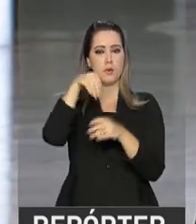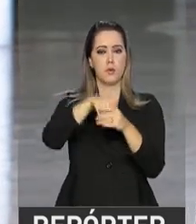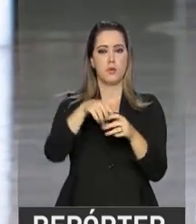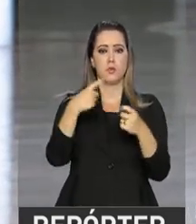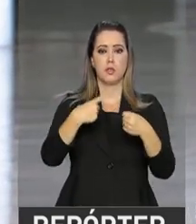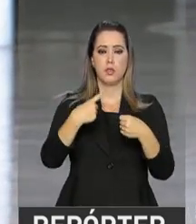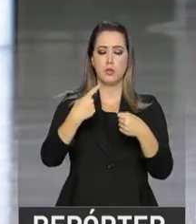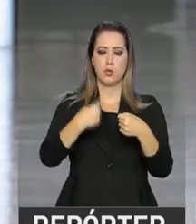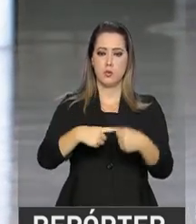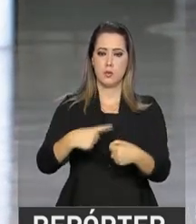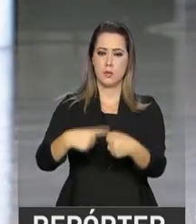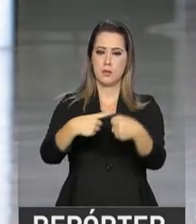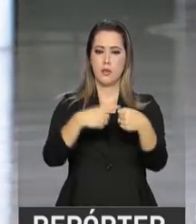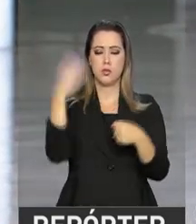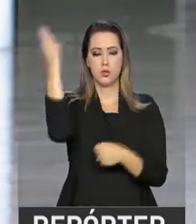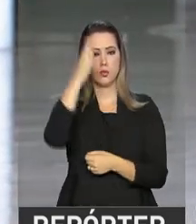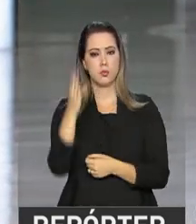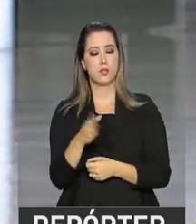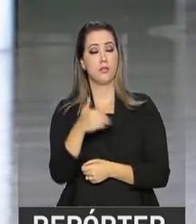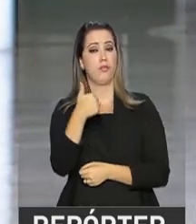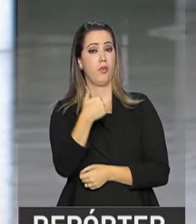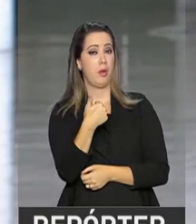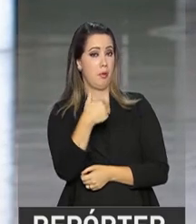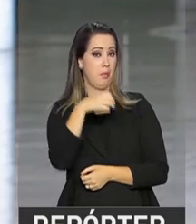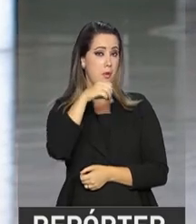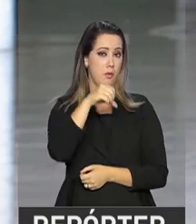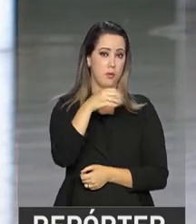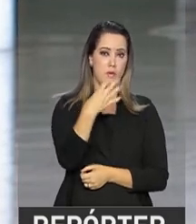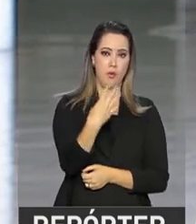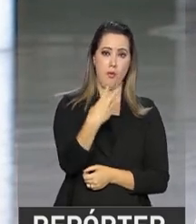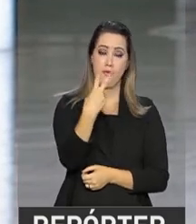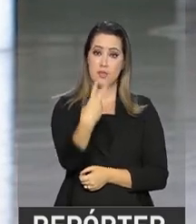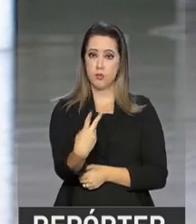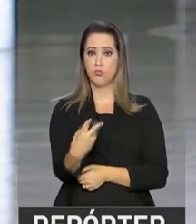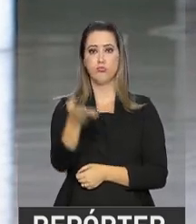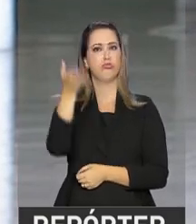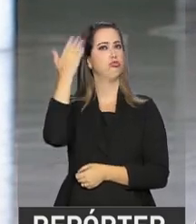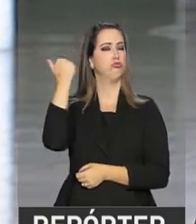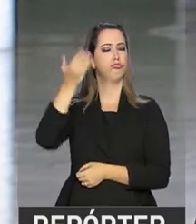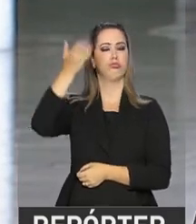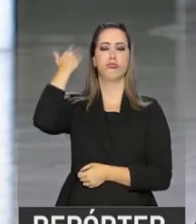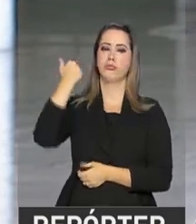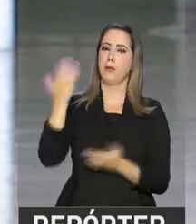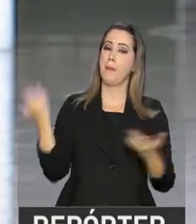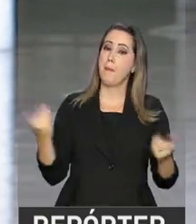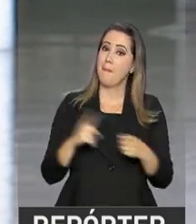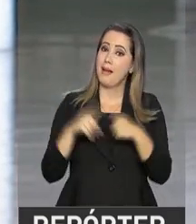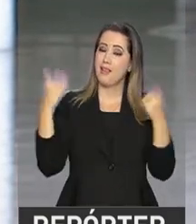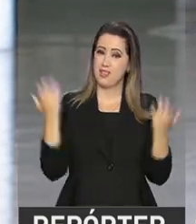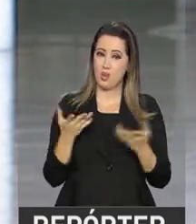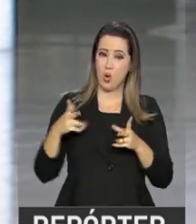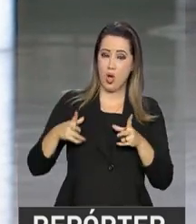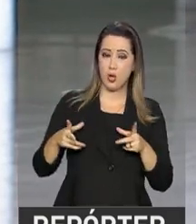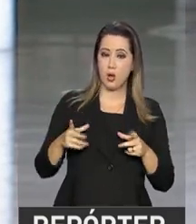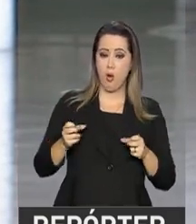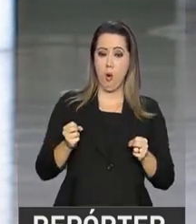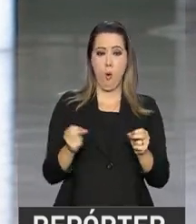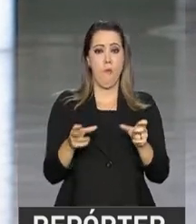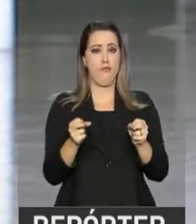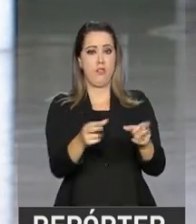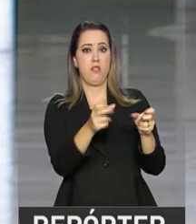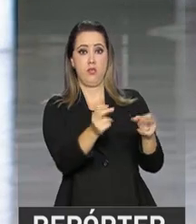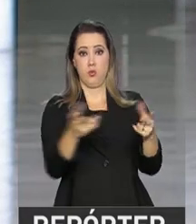centros urbanos no brasil foi em 1942 como o vírus está circulando no brasil atualmente